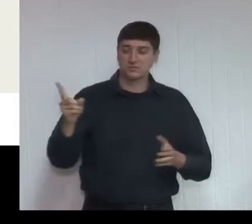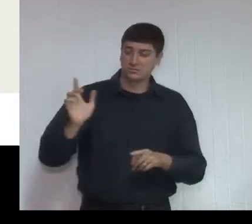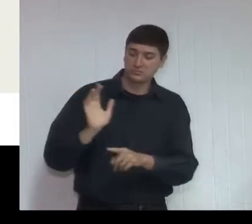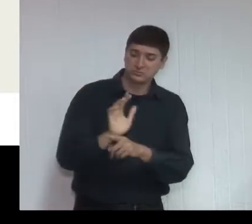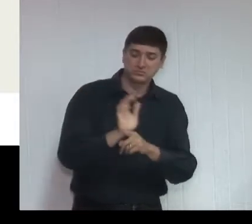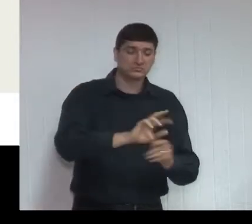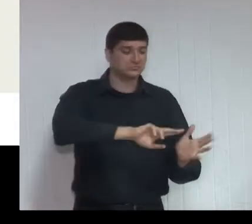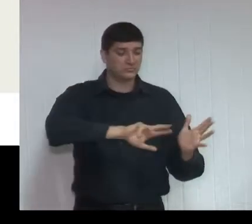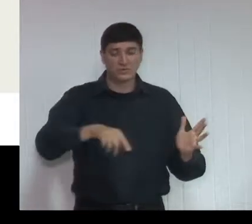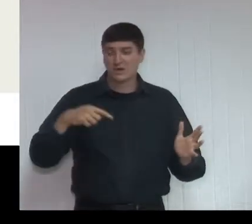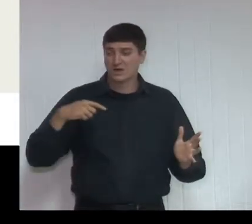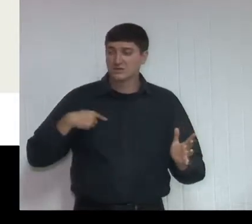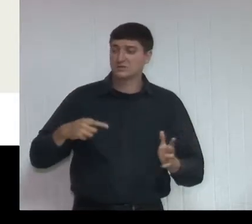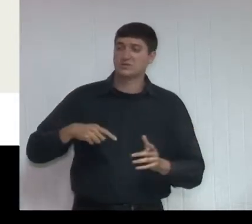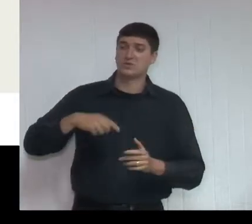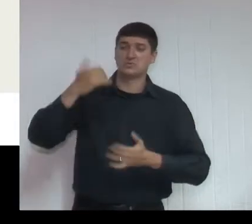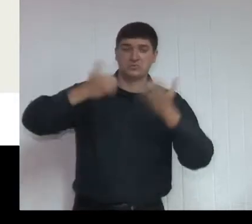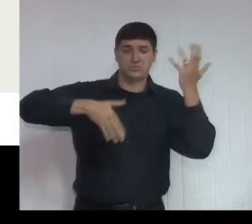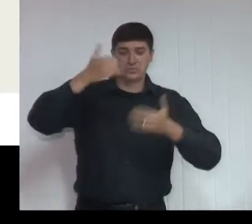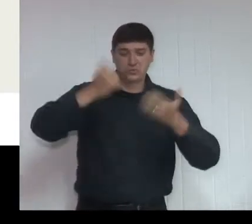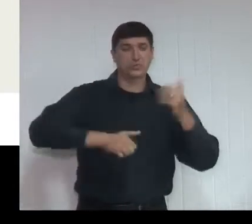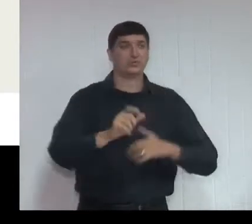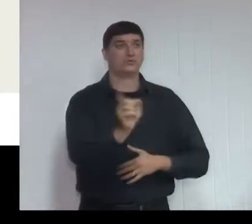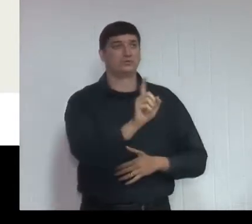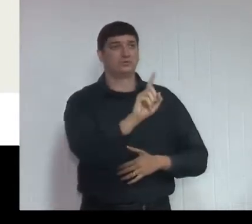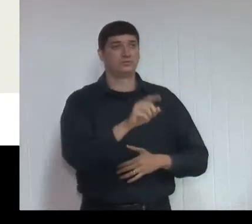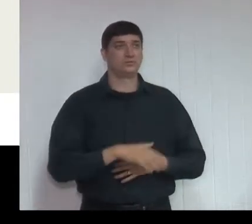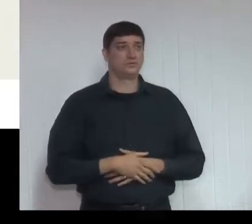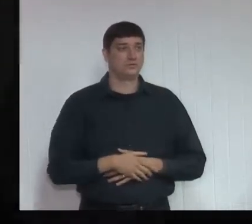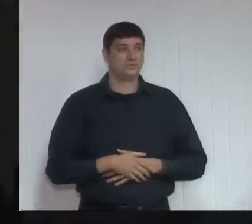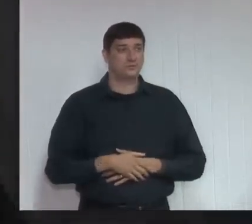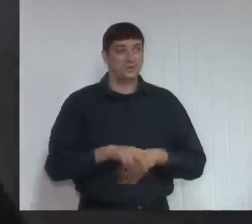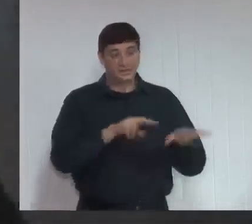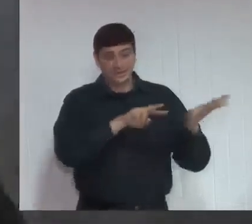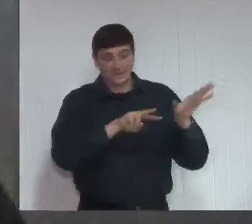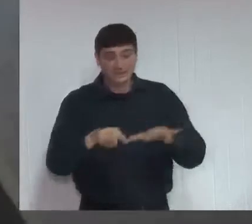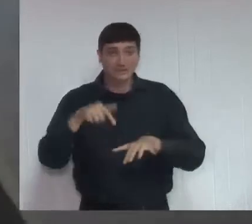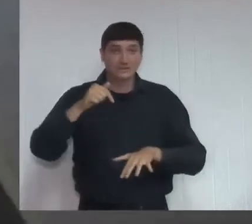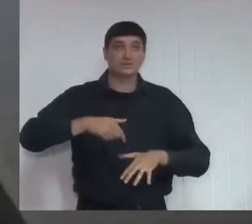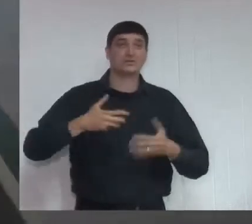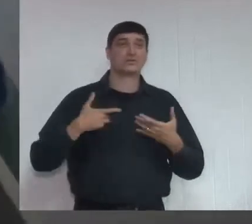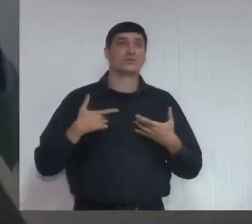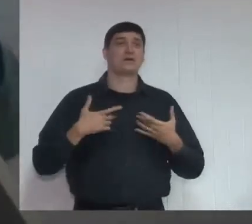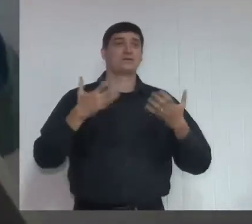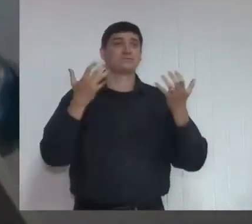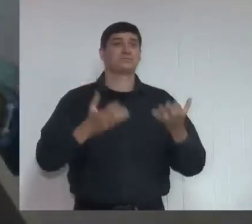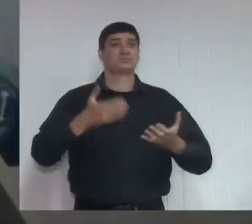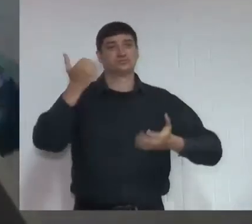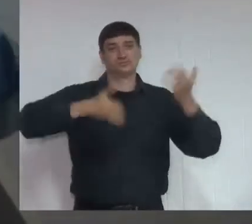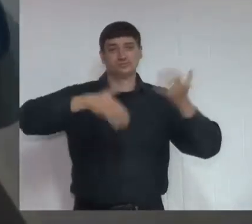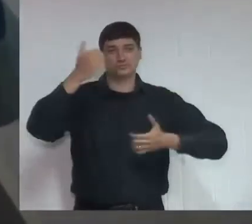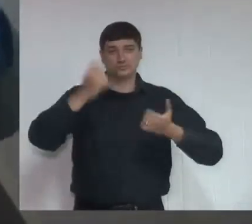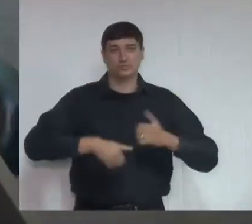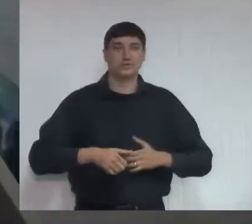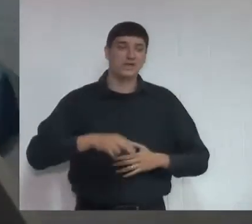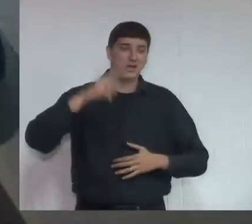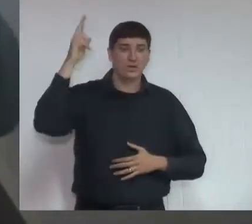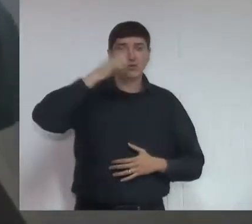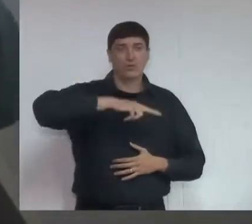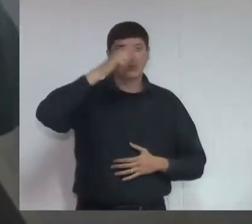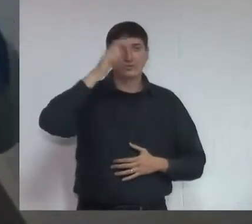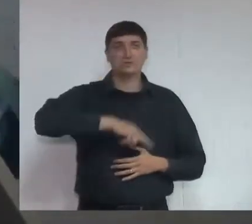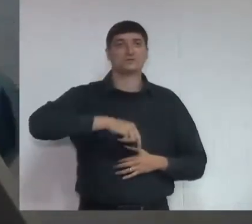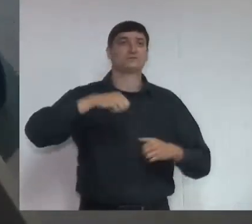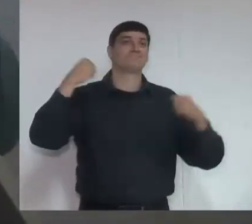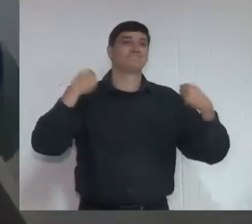raciocínio que eu quero fazer essa semana é a gente pensar sobre isso. É necessário, urgente, mudar